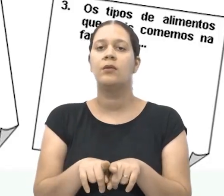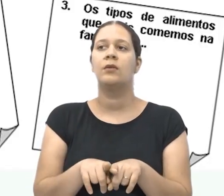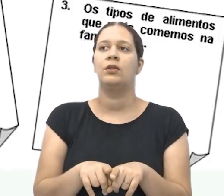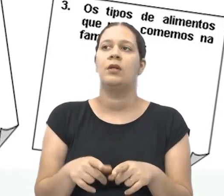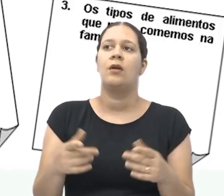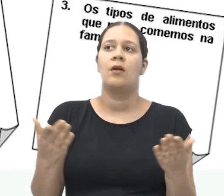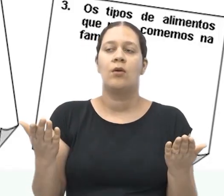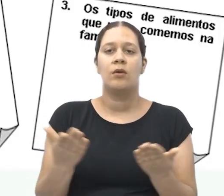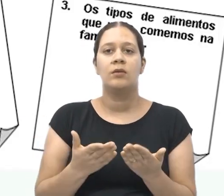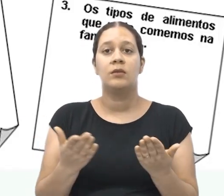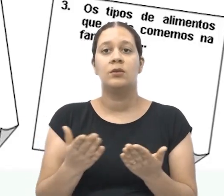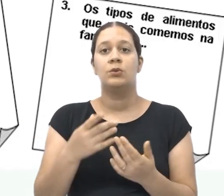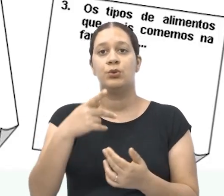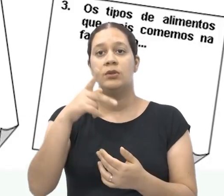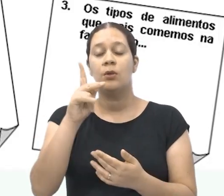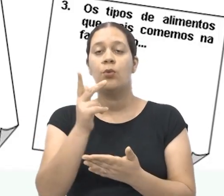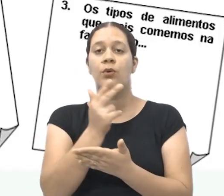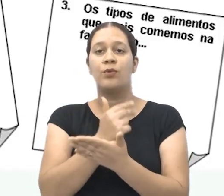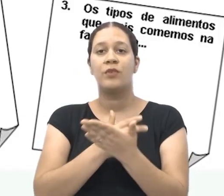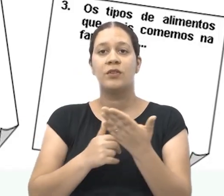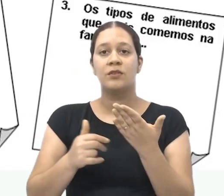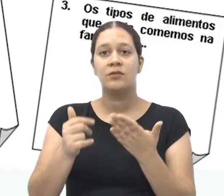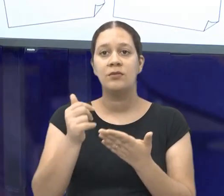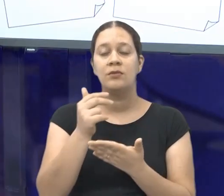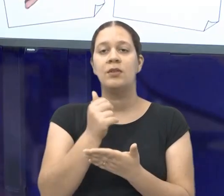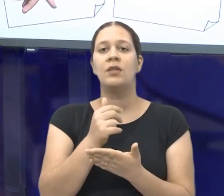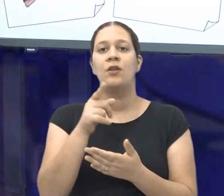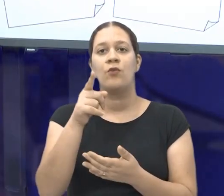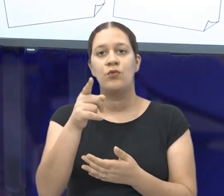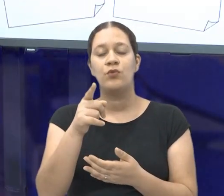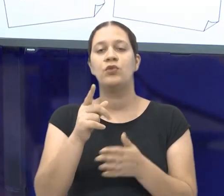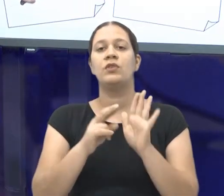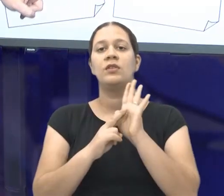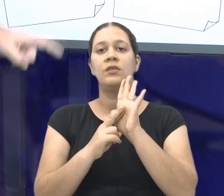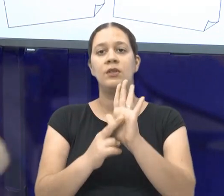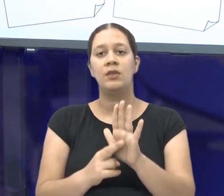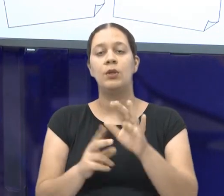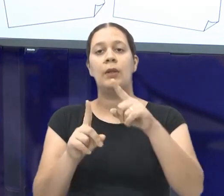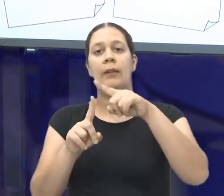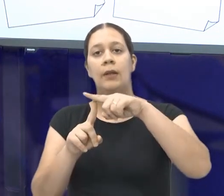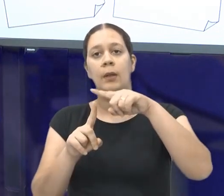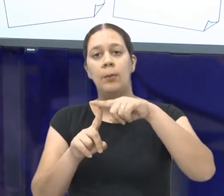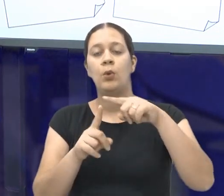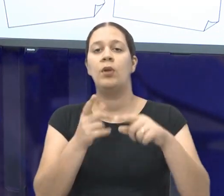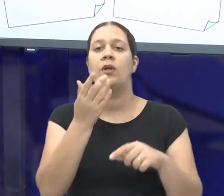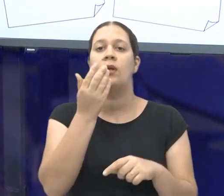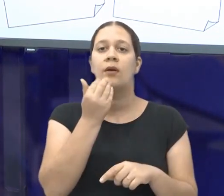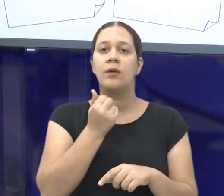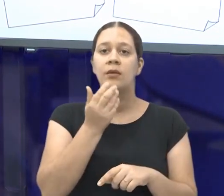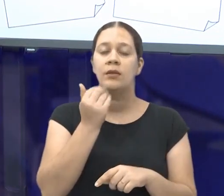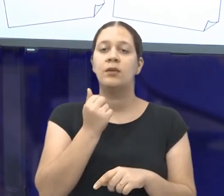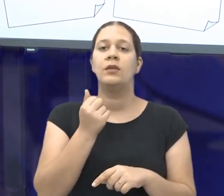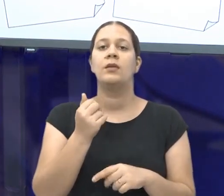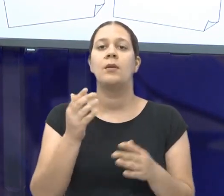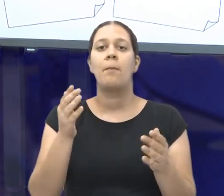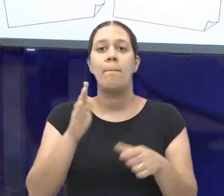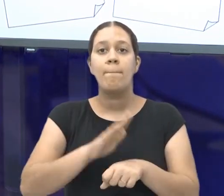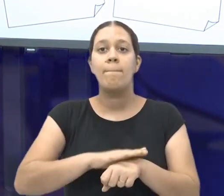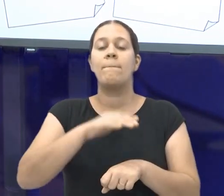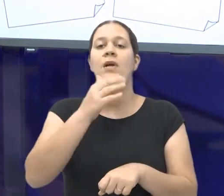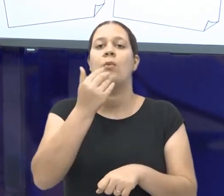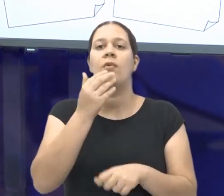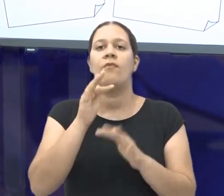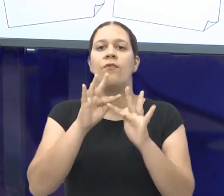de uma imagem do seu desenho, você vai representar os tipos de alimentos que mais comemos na